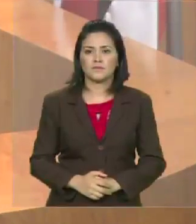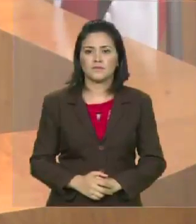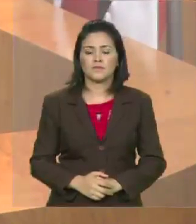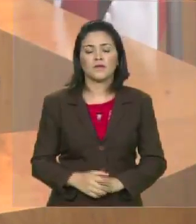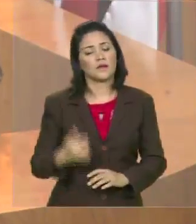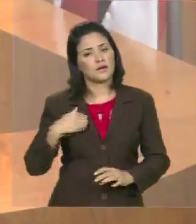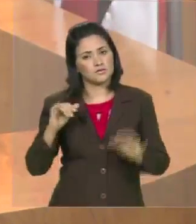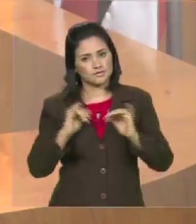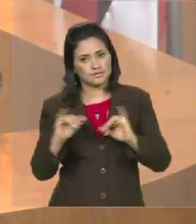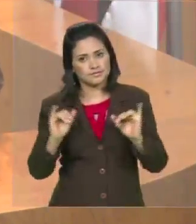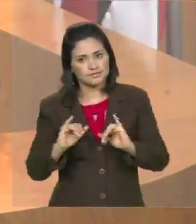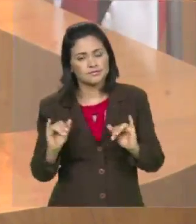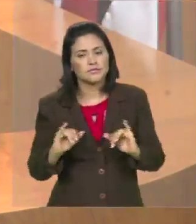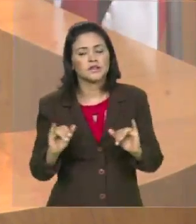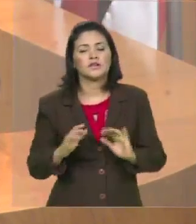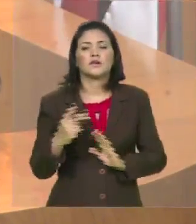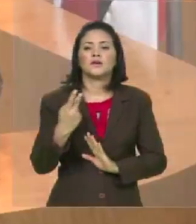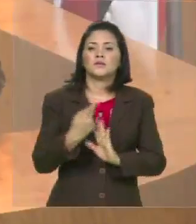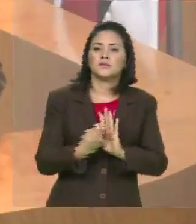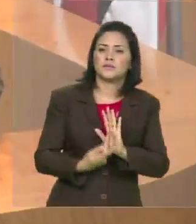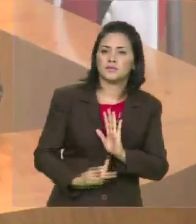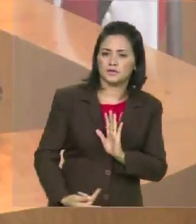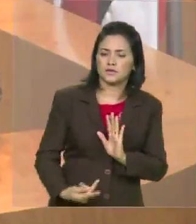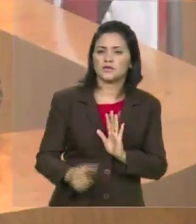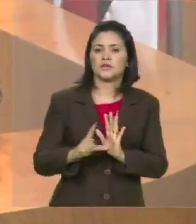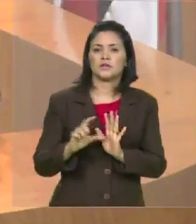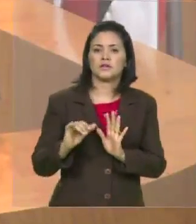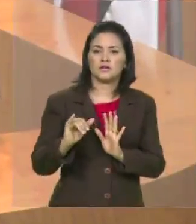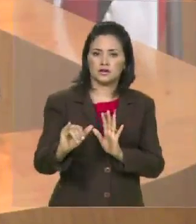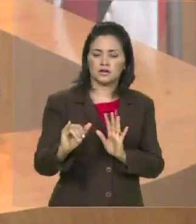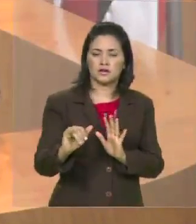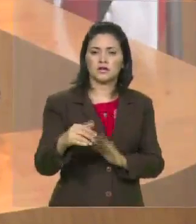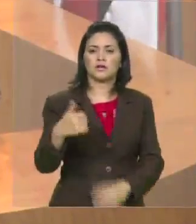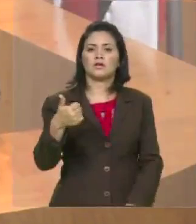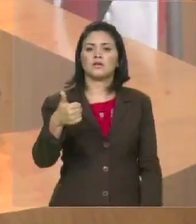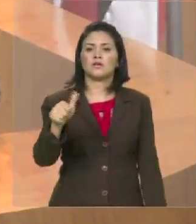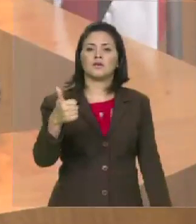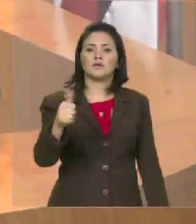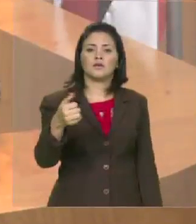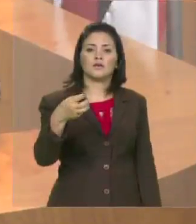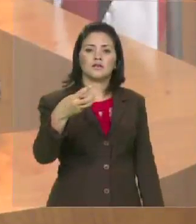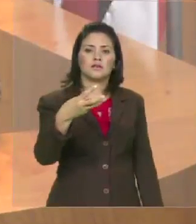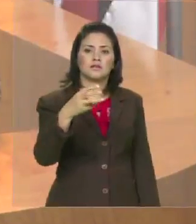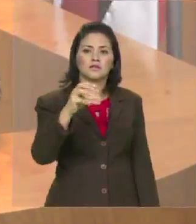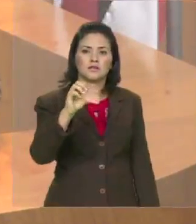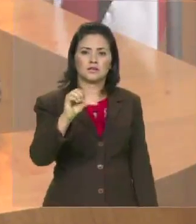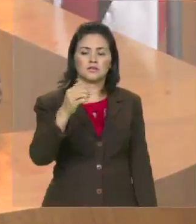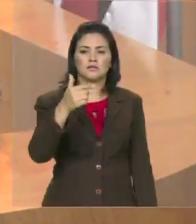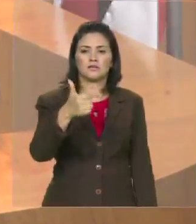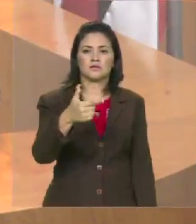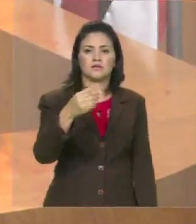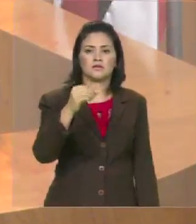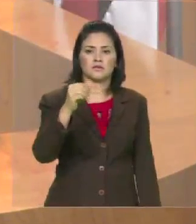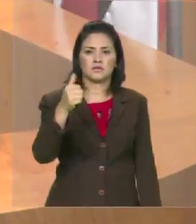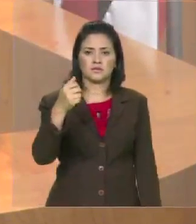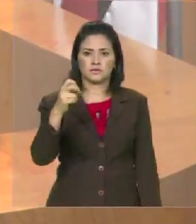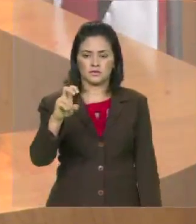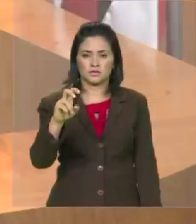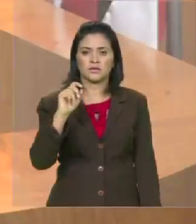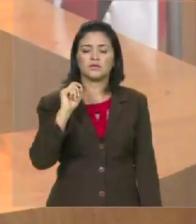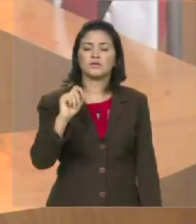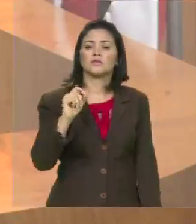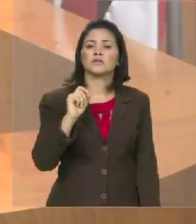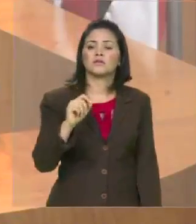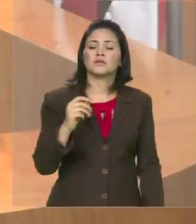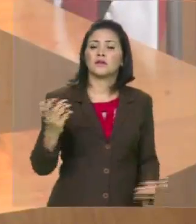alusão, inclusive, a um projeto de lei que é o 1139 de 2015, que está tramitando no Congresso Nacional,